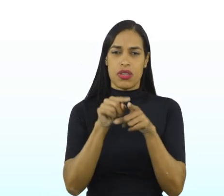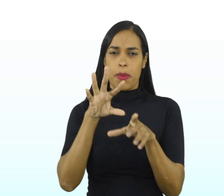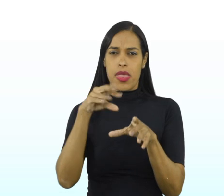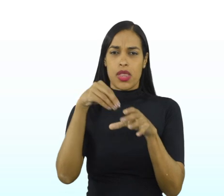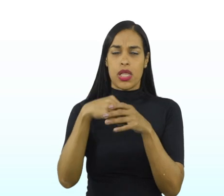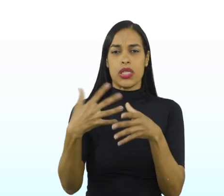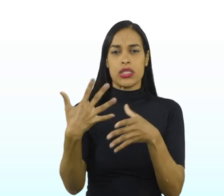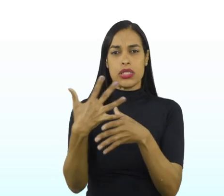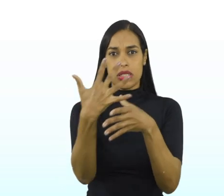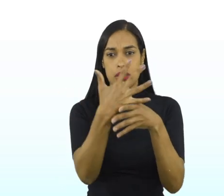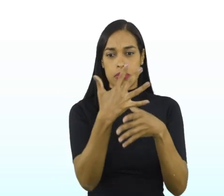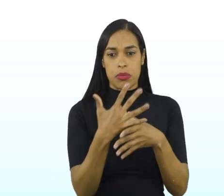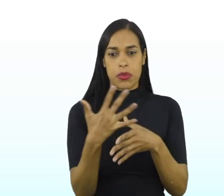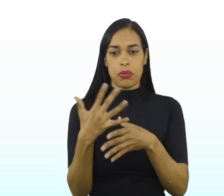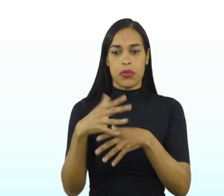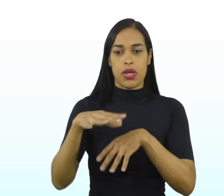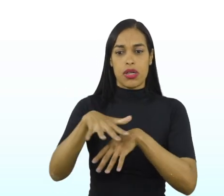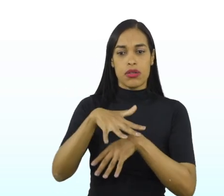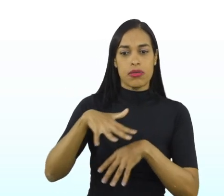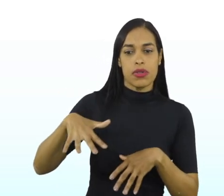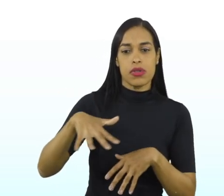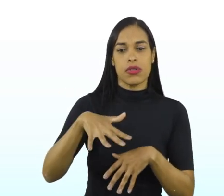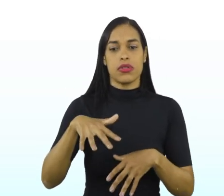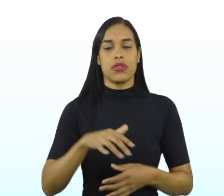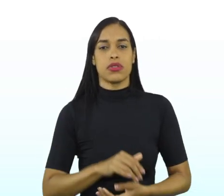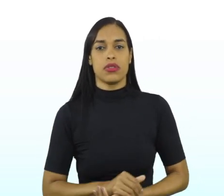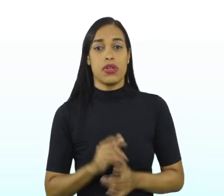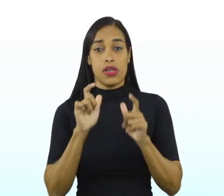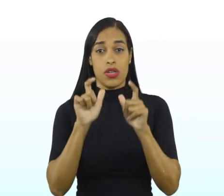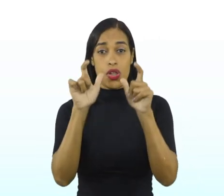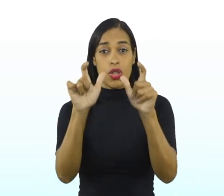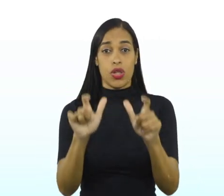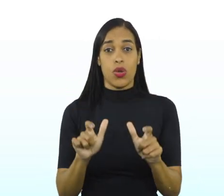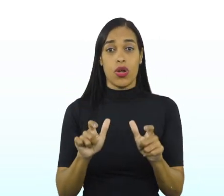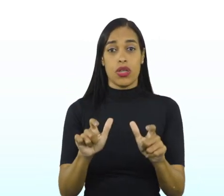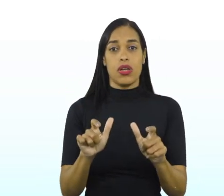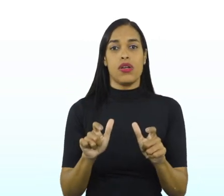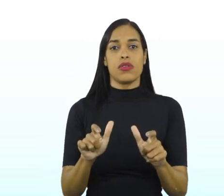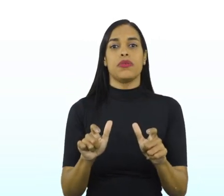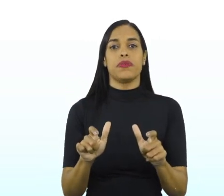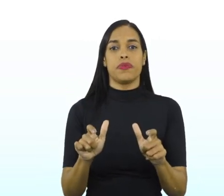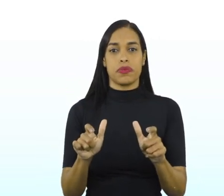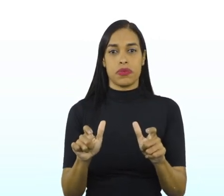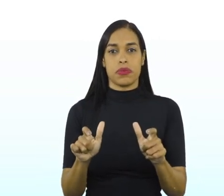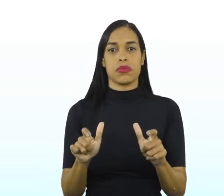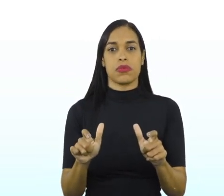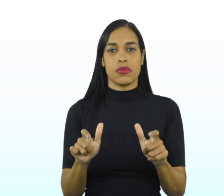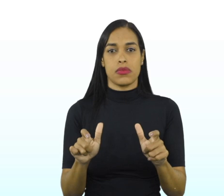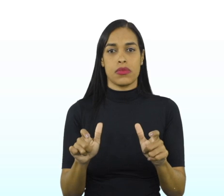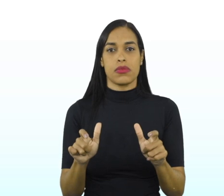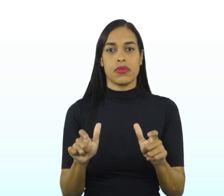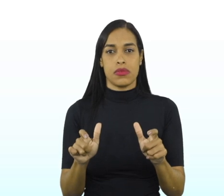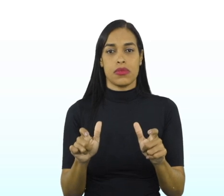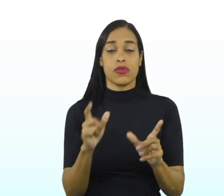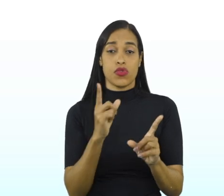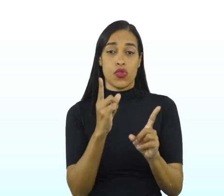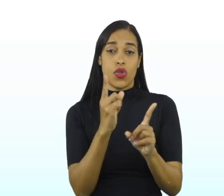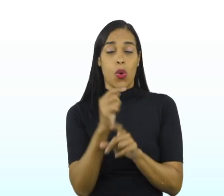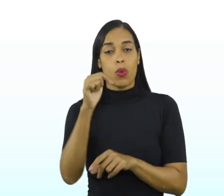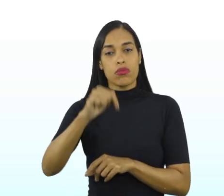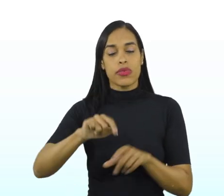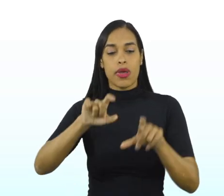urbanos, tá? Não só em lugares aí como você encontra na